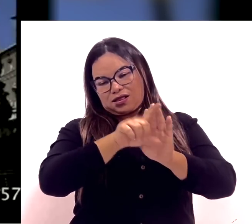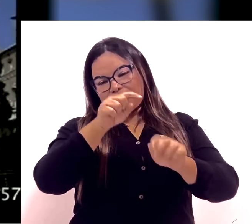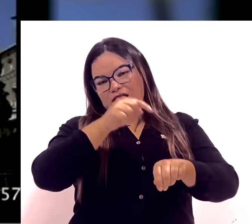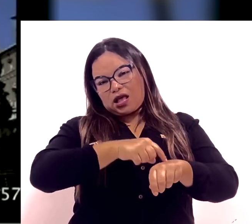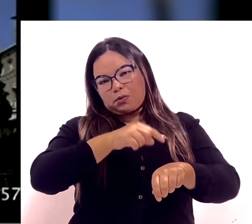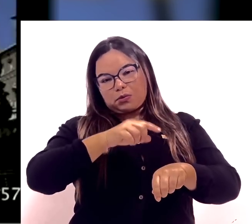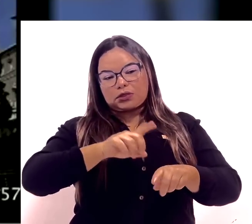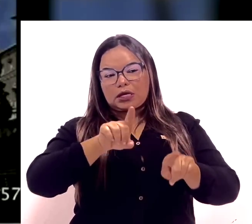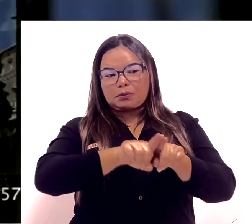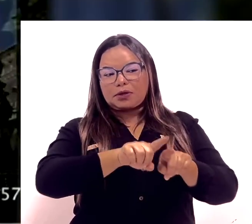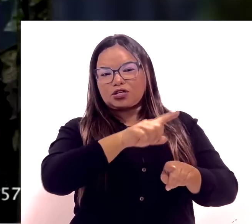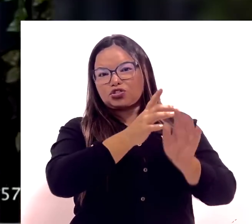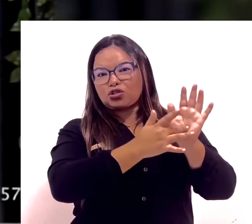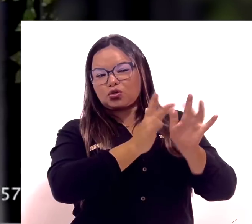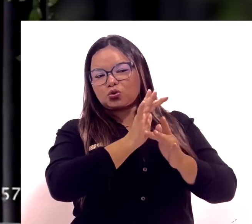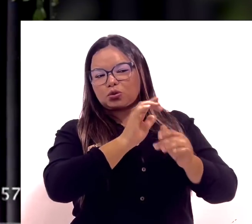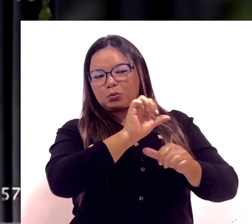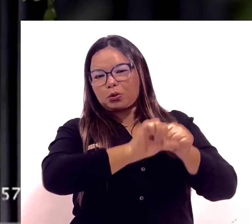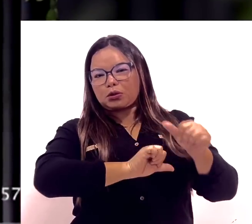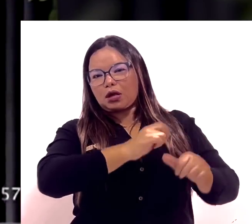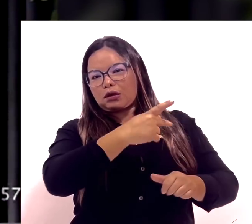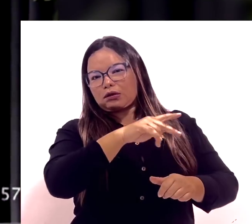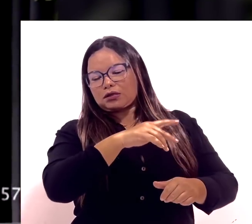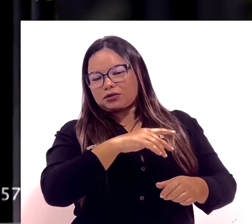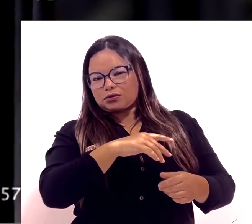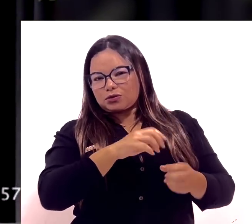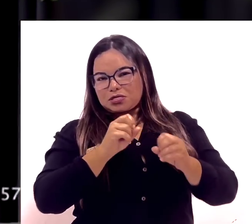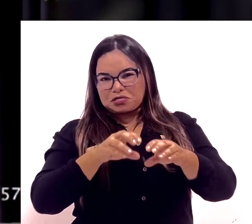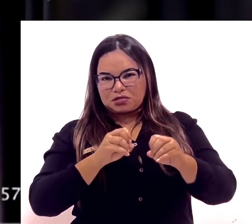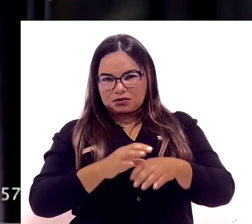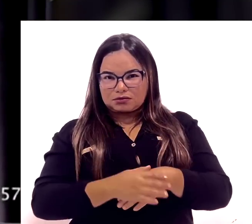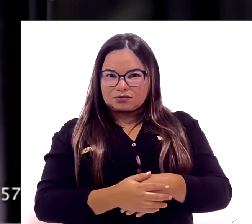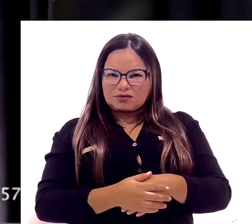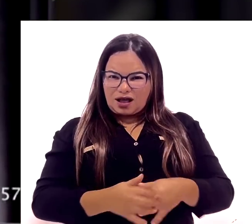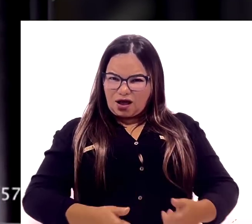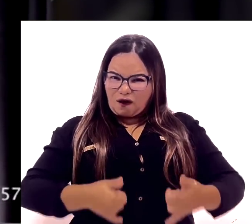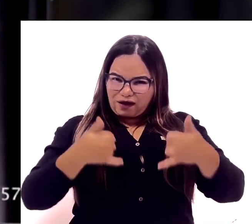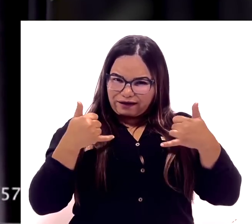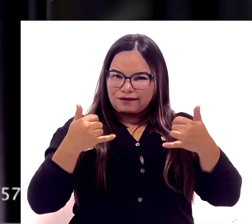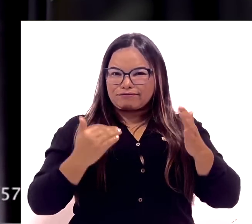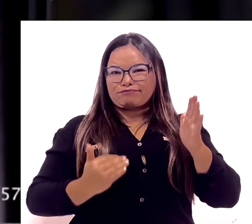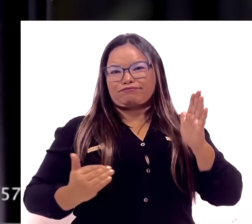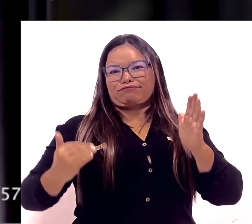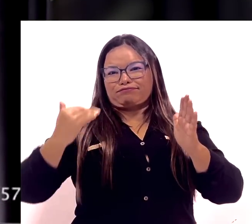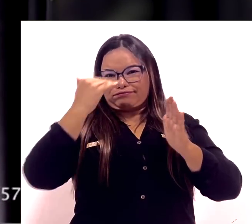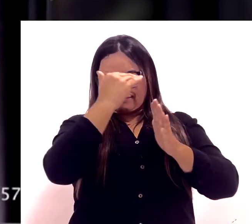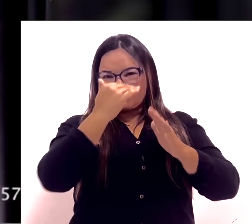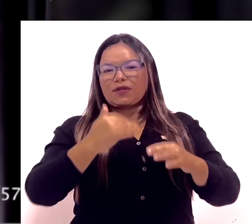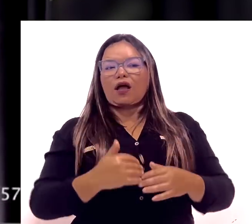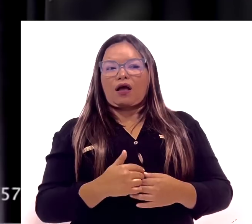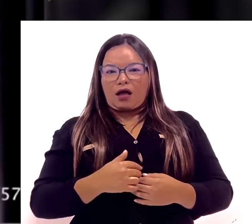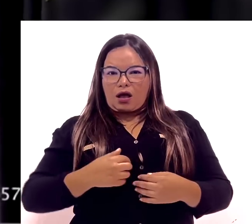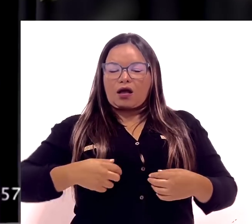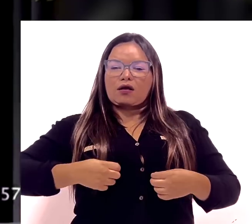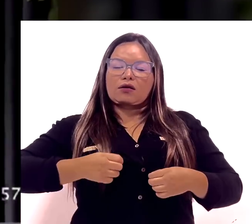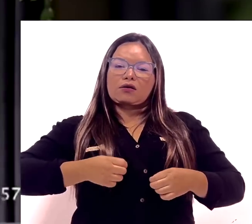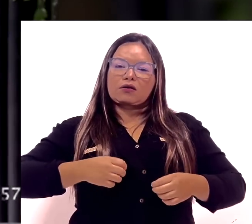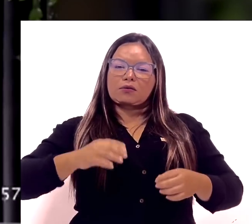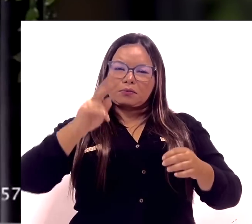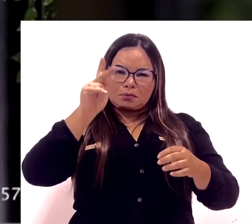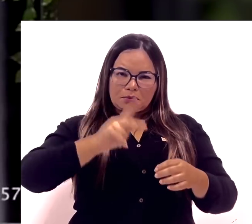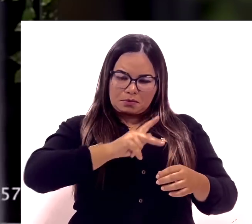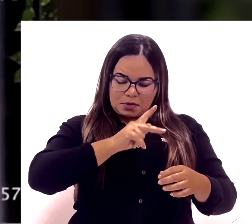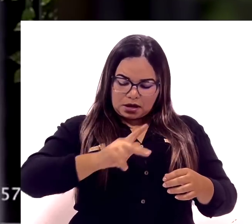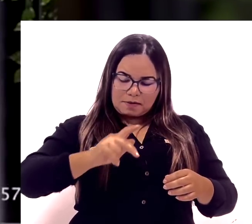Cristo. Será que isso é arrogância da mais alta ordem? Portanto, eles dizem que podem mudar essas coisas. Será que o Papa mudou